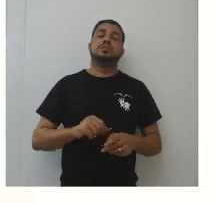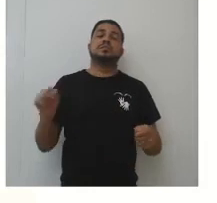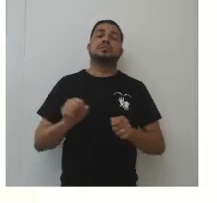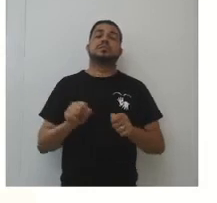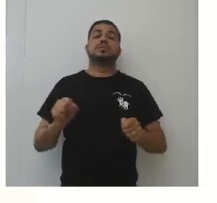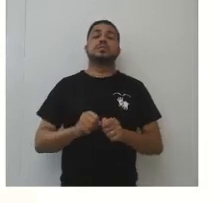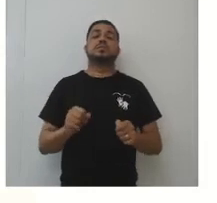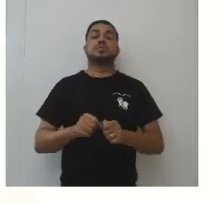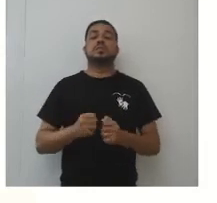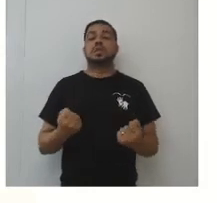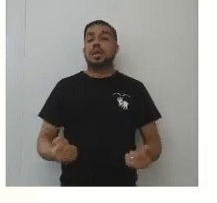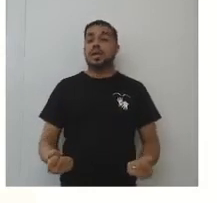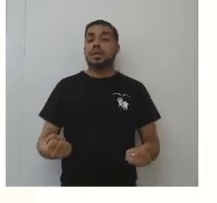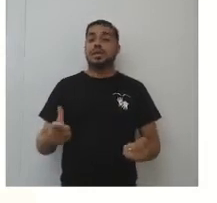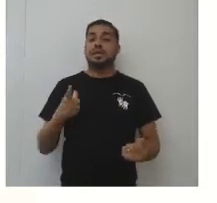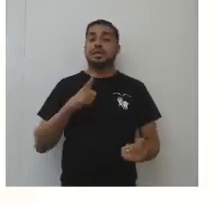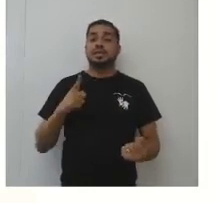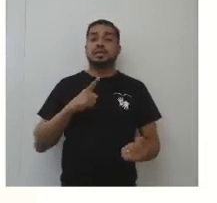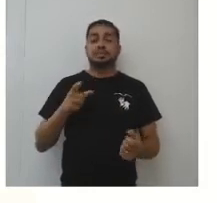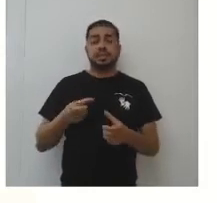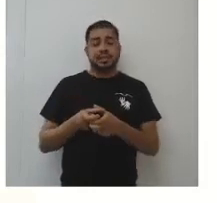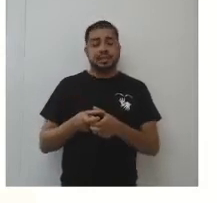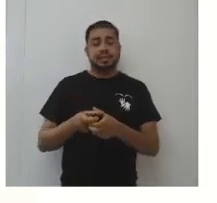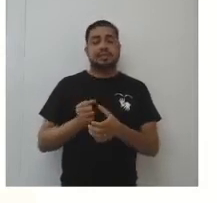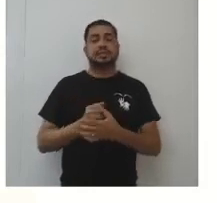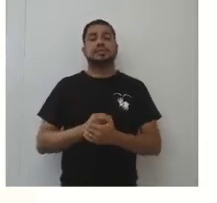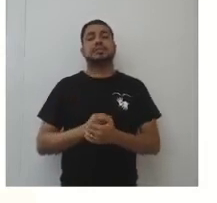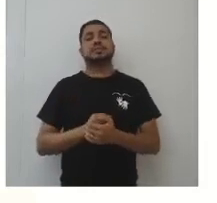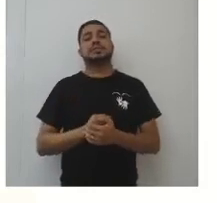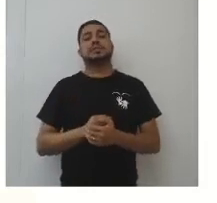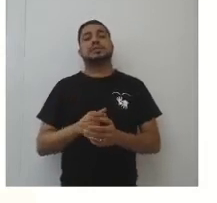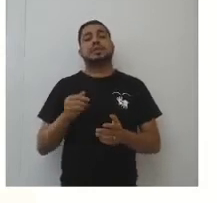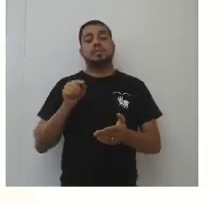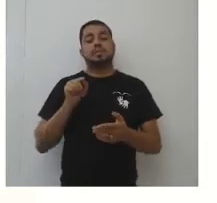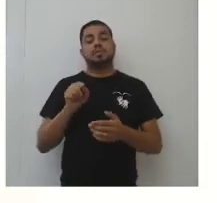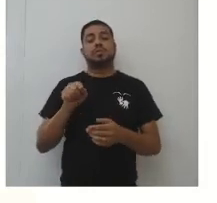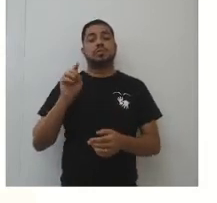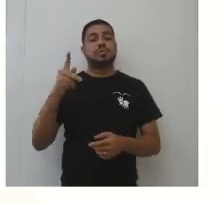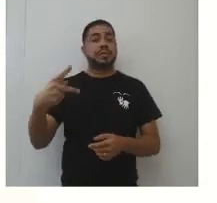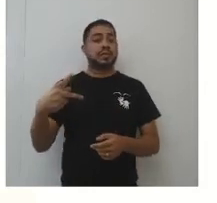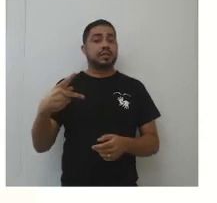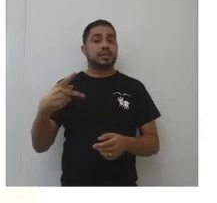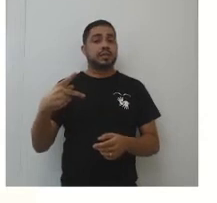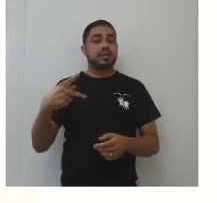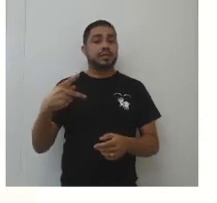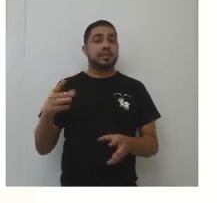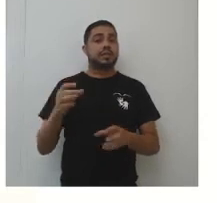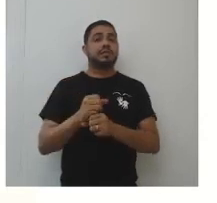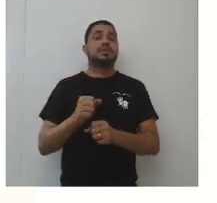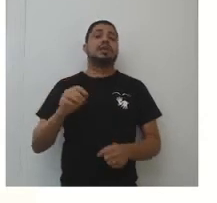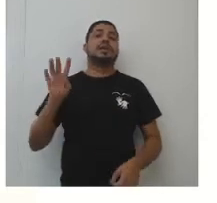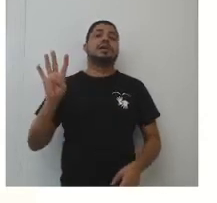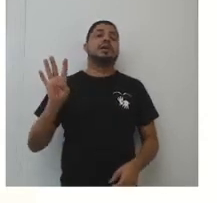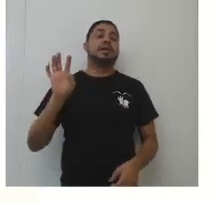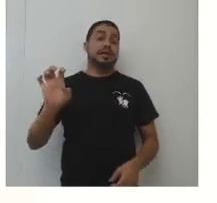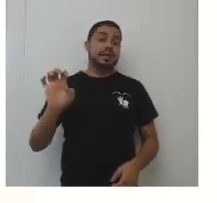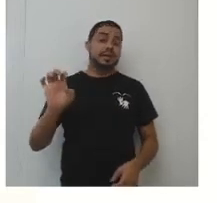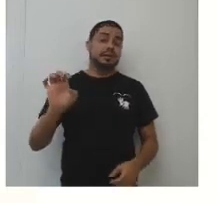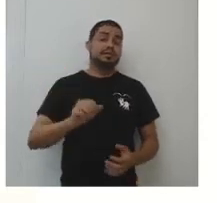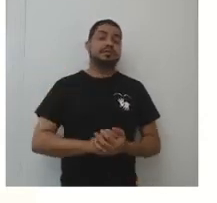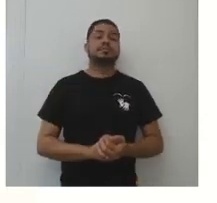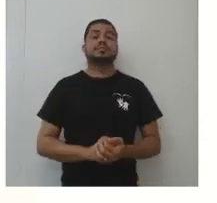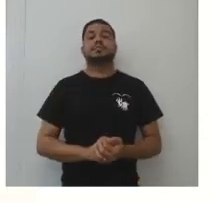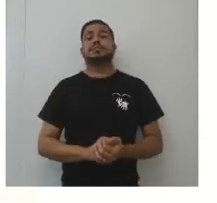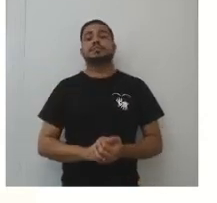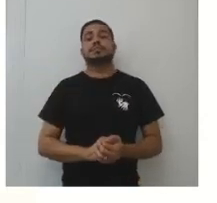por uma carga pontiforme, que é uma carga pequena, em um ponto P é igual a E. Então, uma